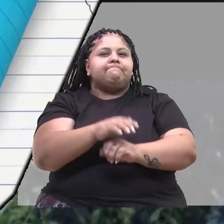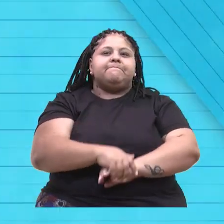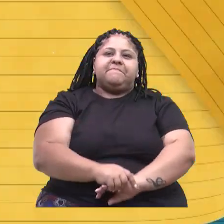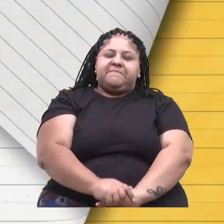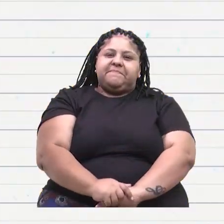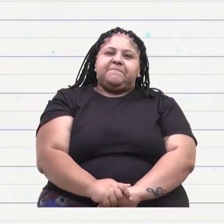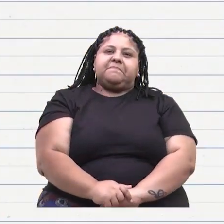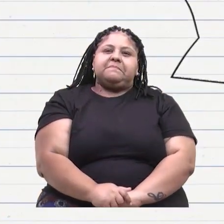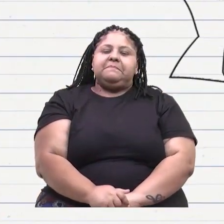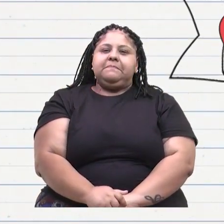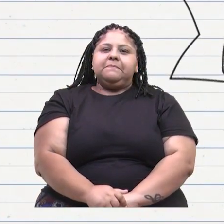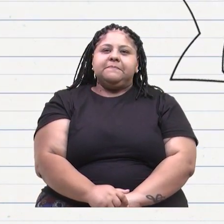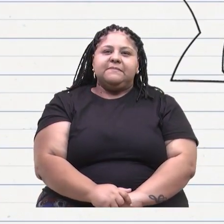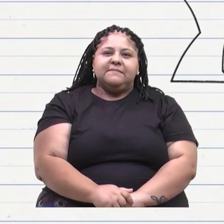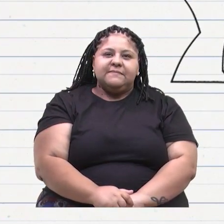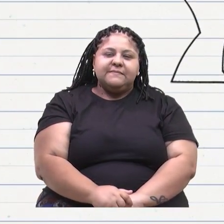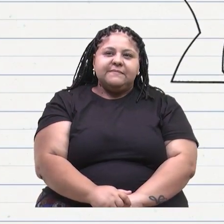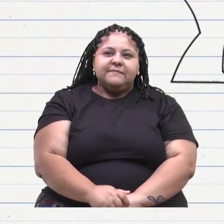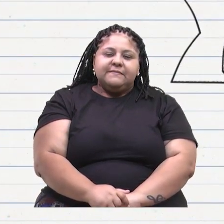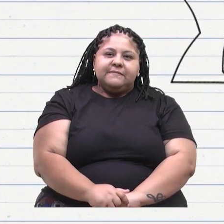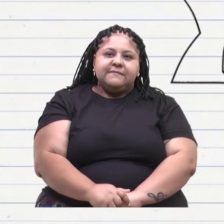conosco.